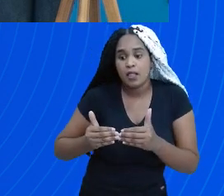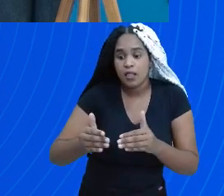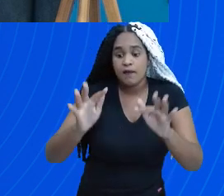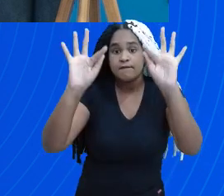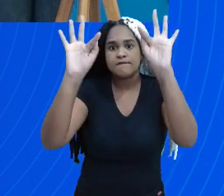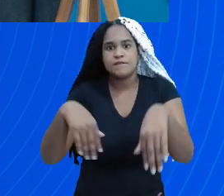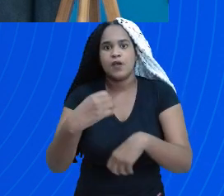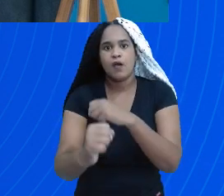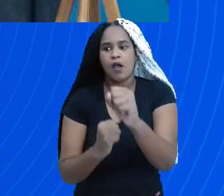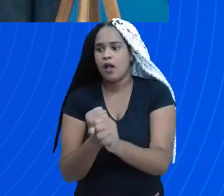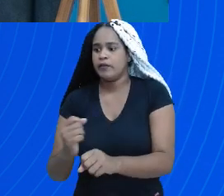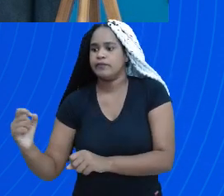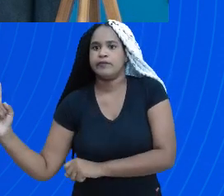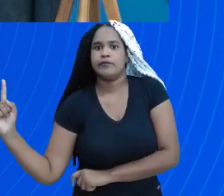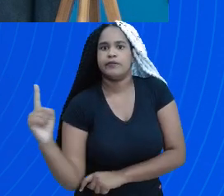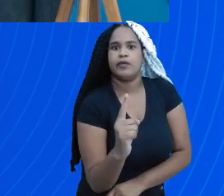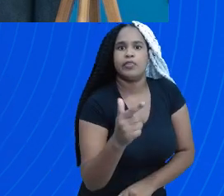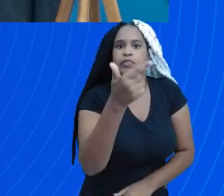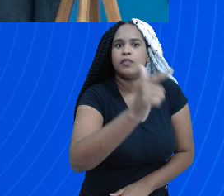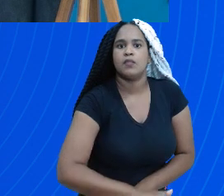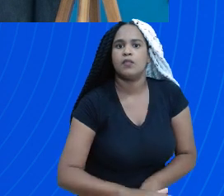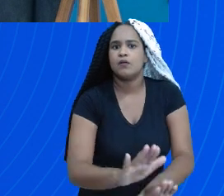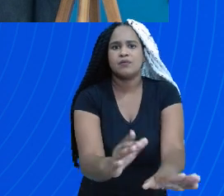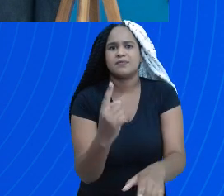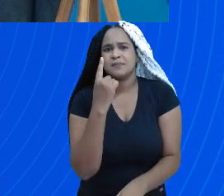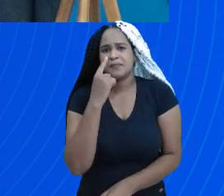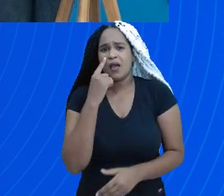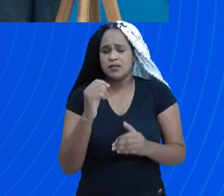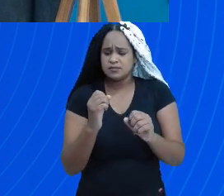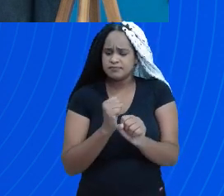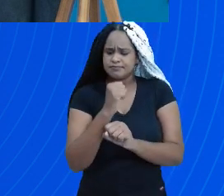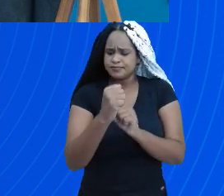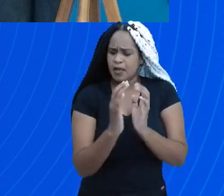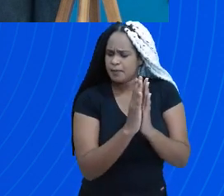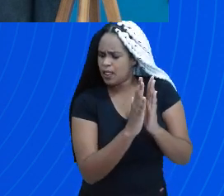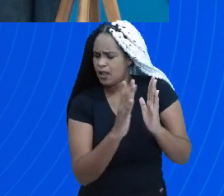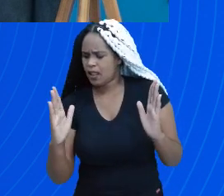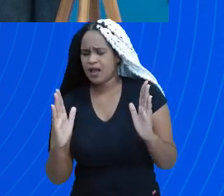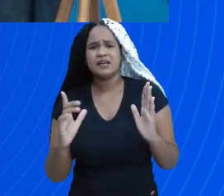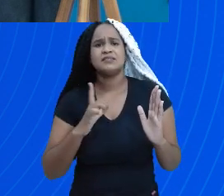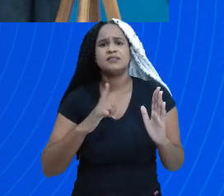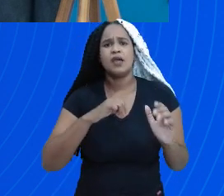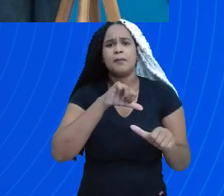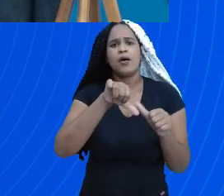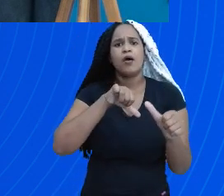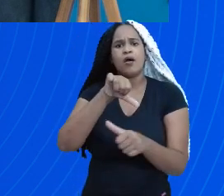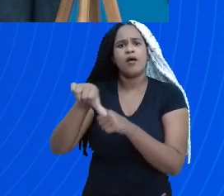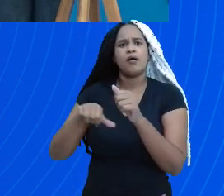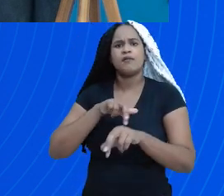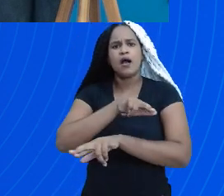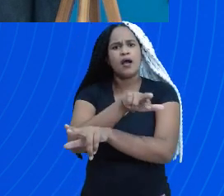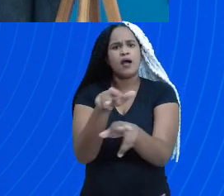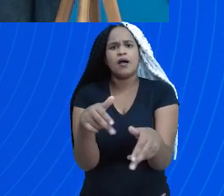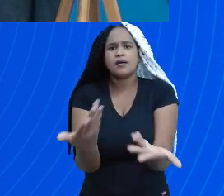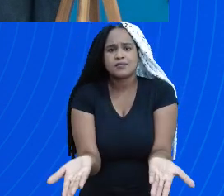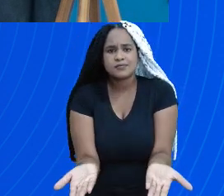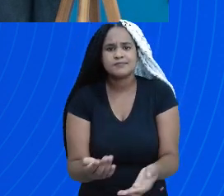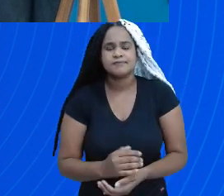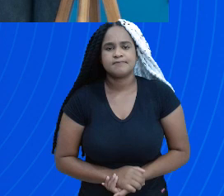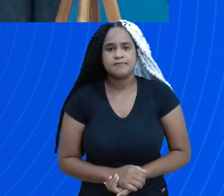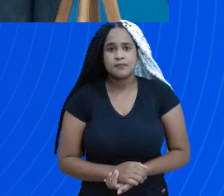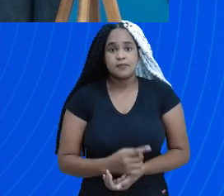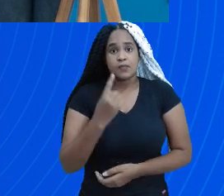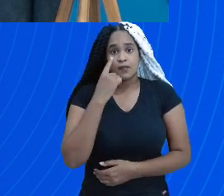muitas aquisições estão evidentes, muitas transformações estão evidentes e muitas estagnações também. Então,